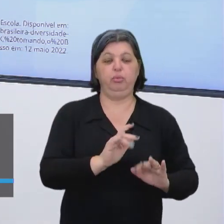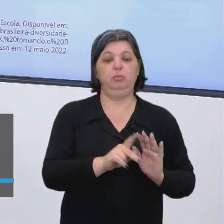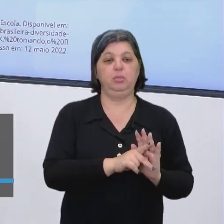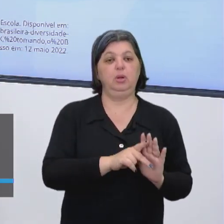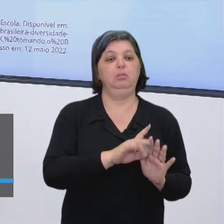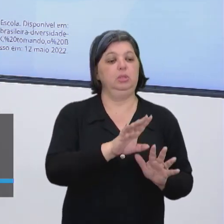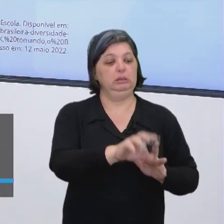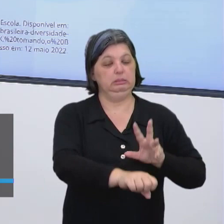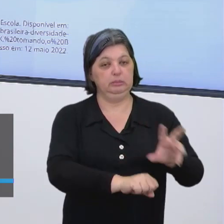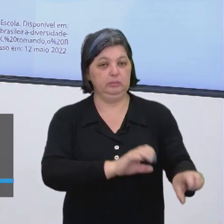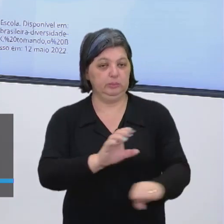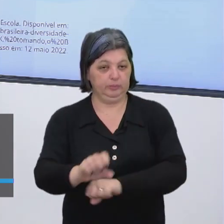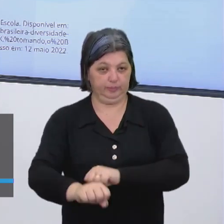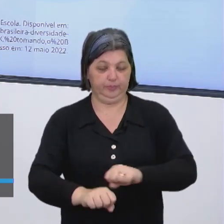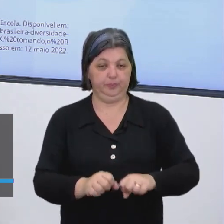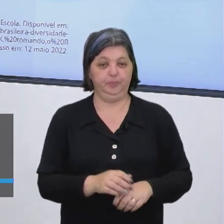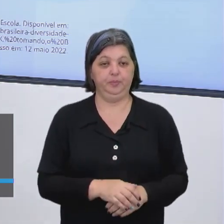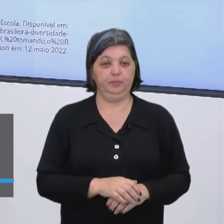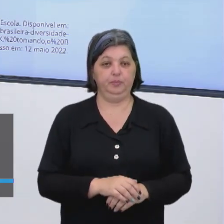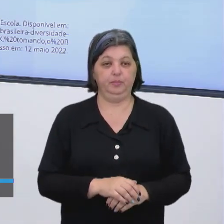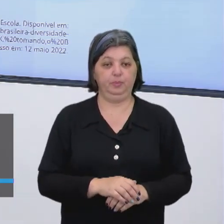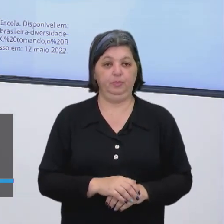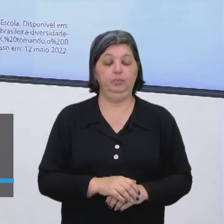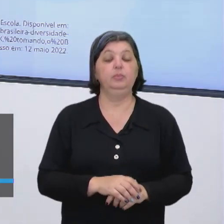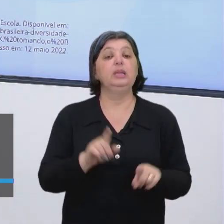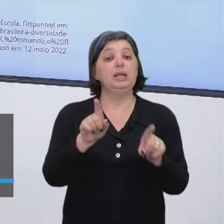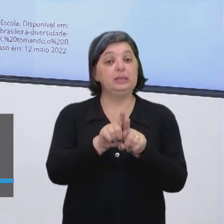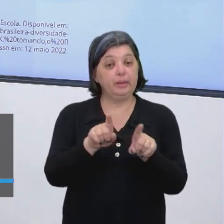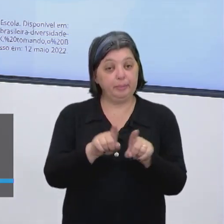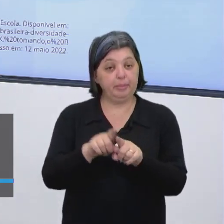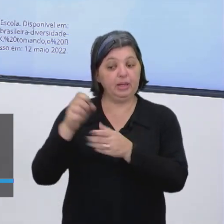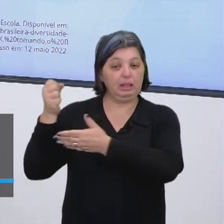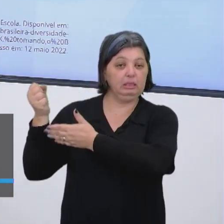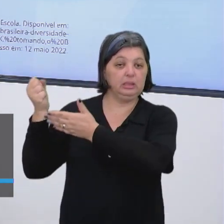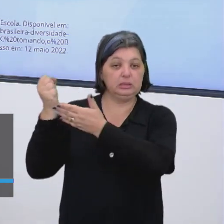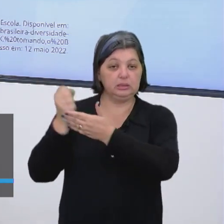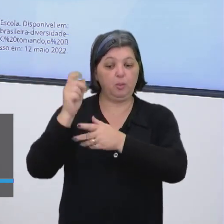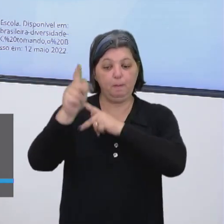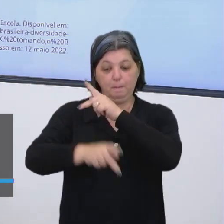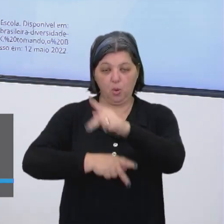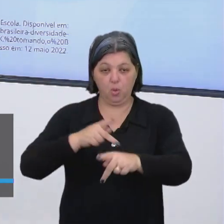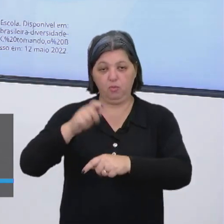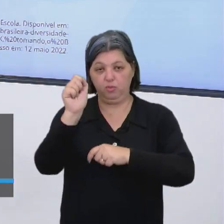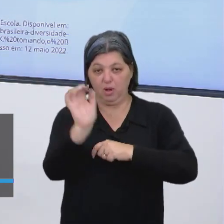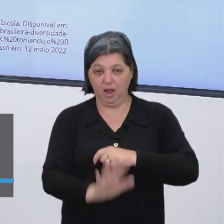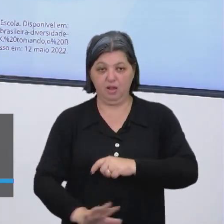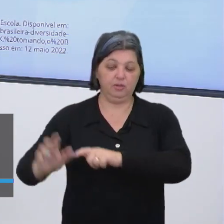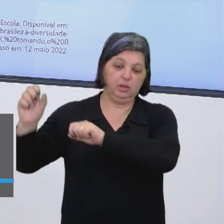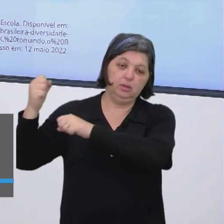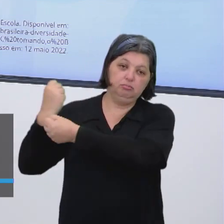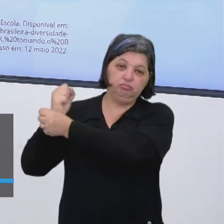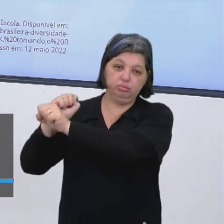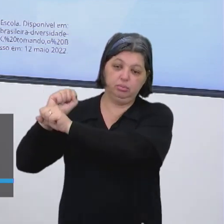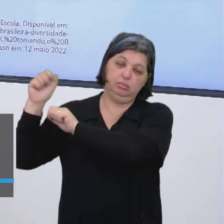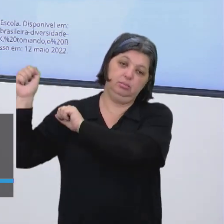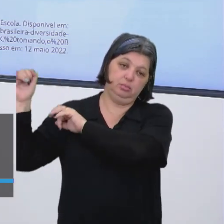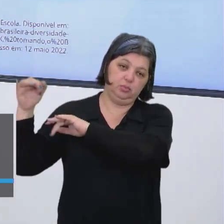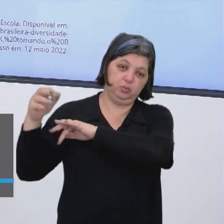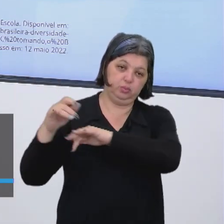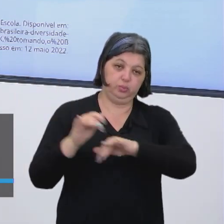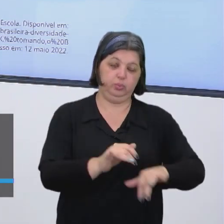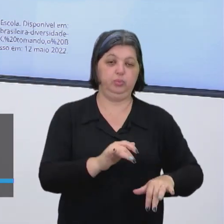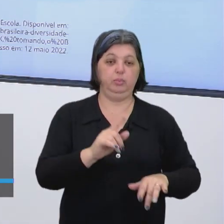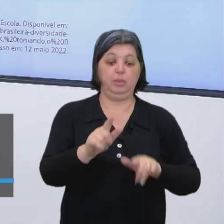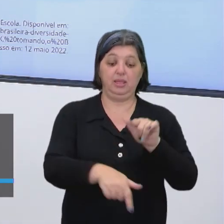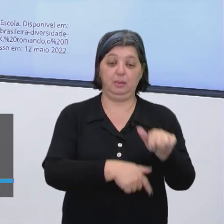indígenas, vão trazer os africanos, né, escravizados para cá, né, justamente para trabalhar aqui